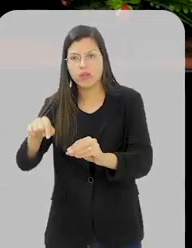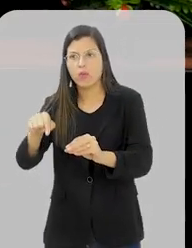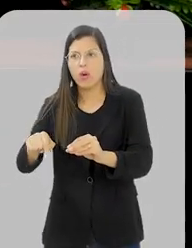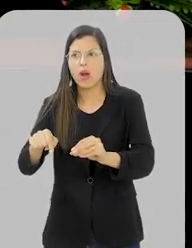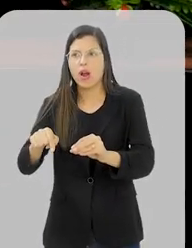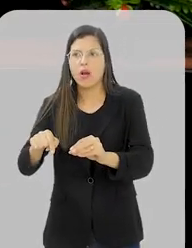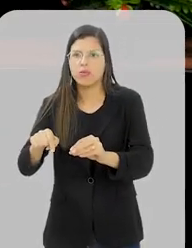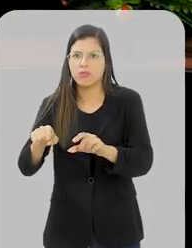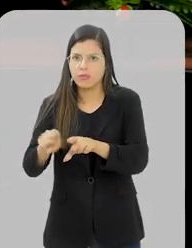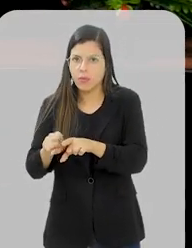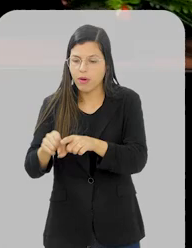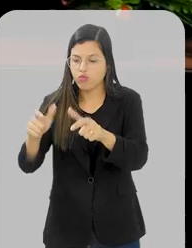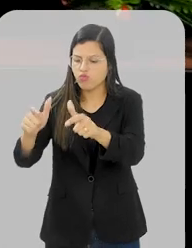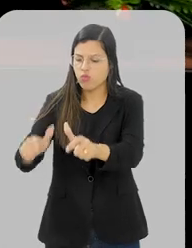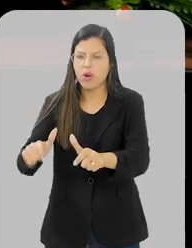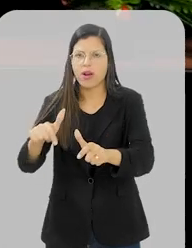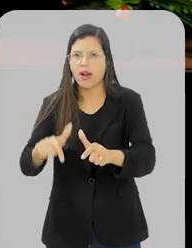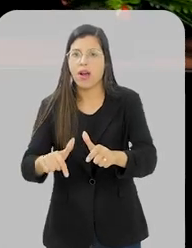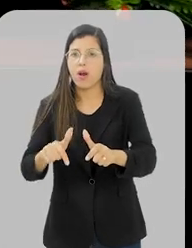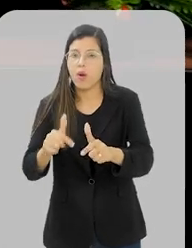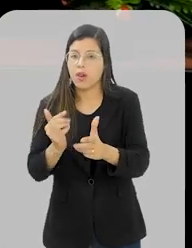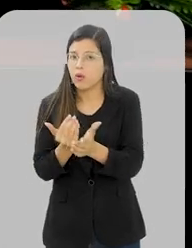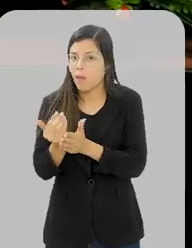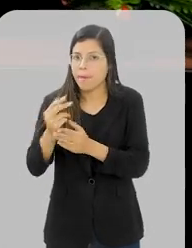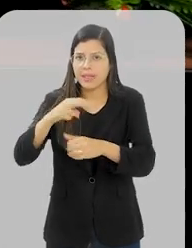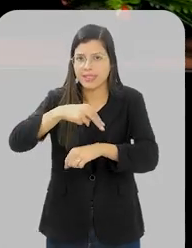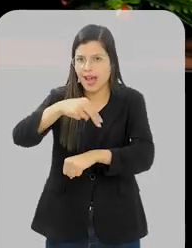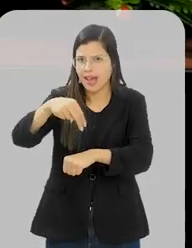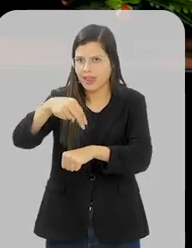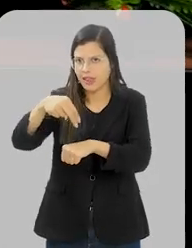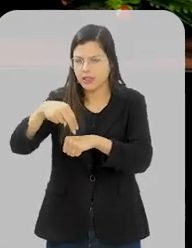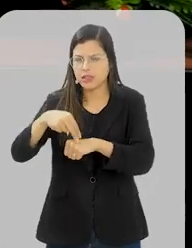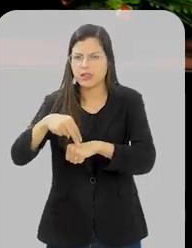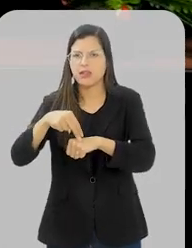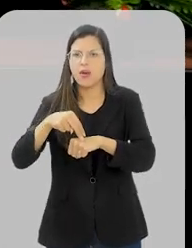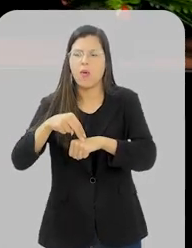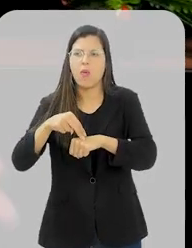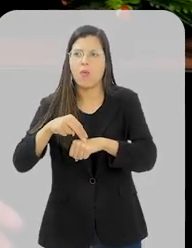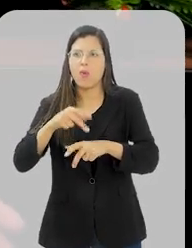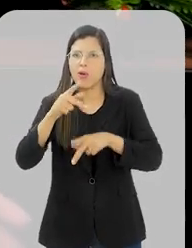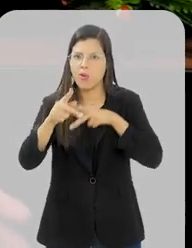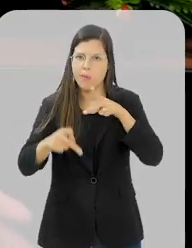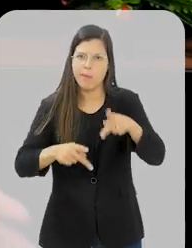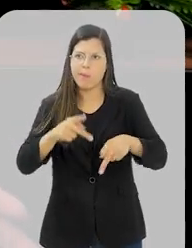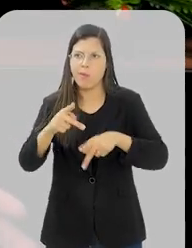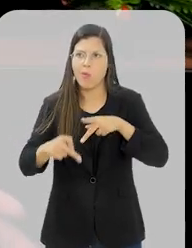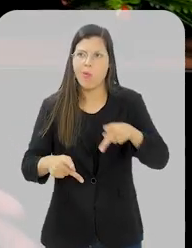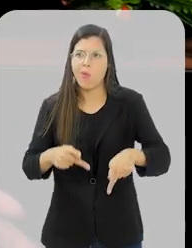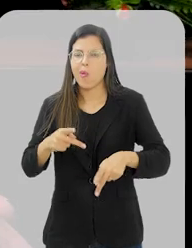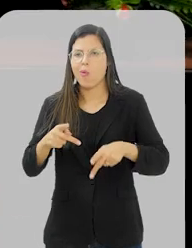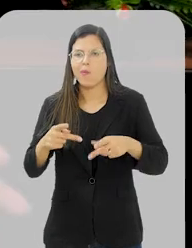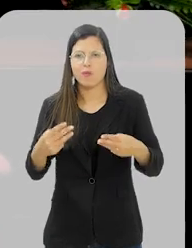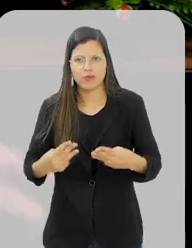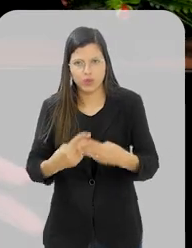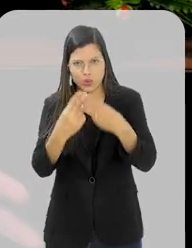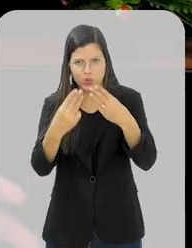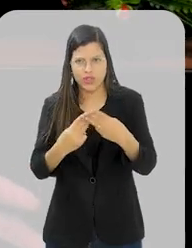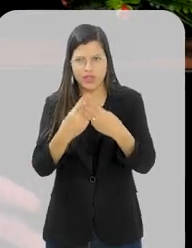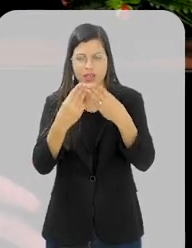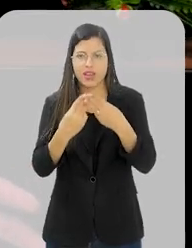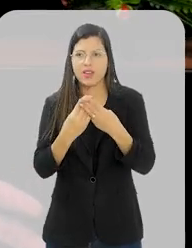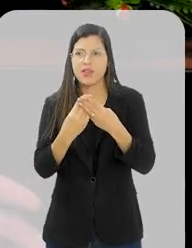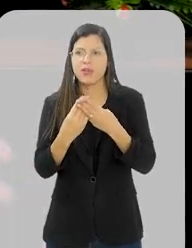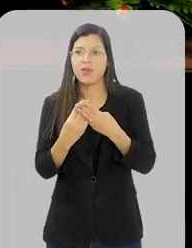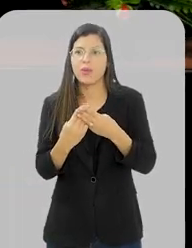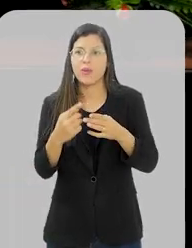um território ali sim nasce o a nação e o povo o estado judaico